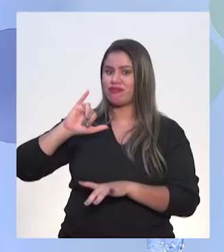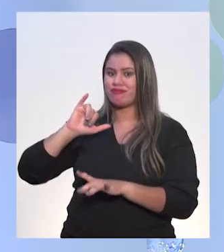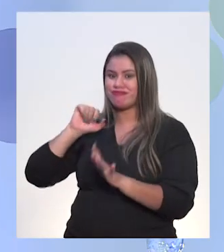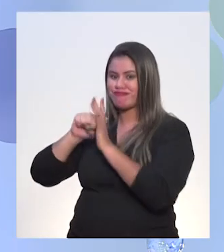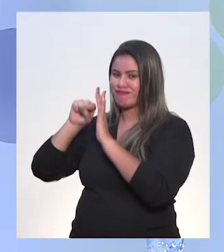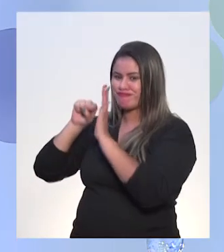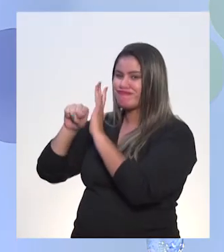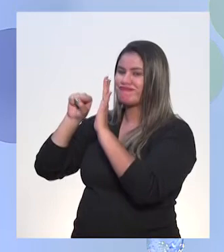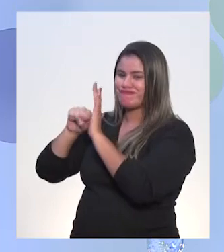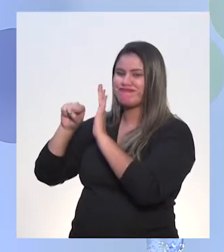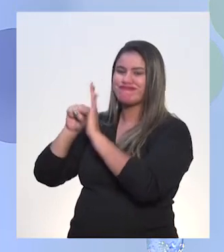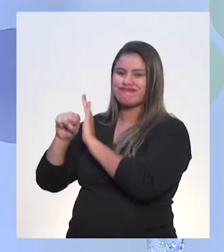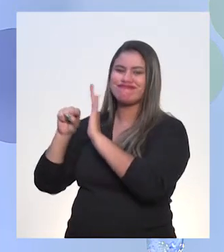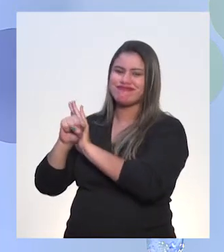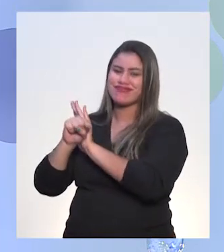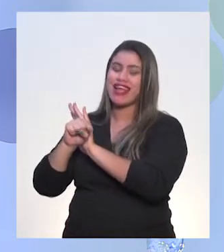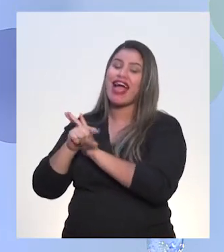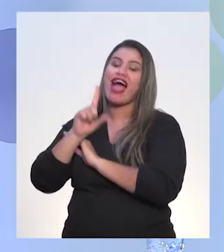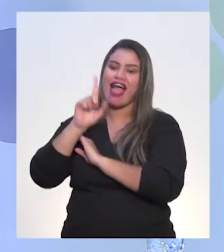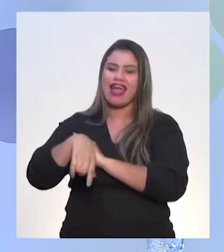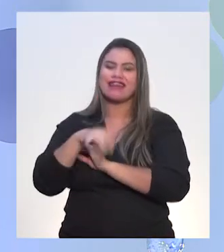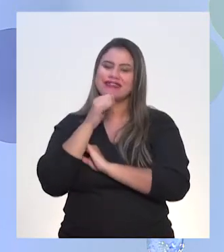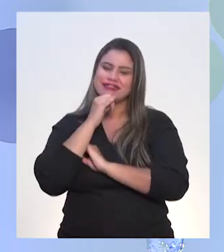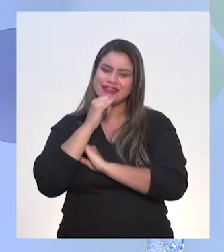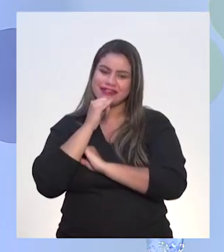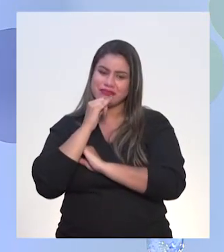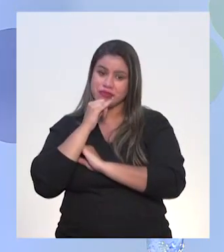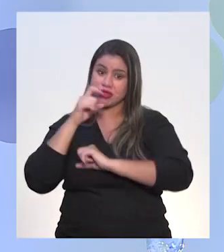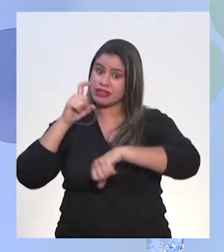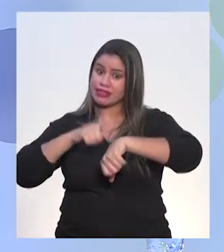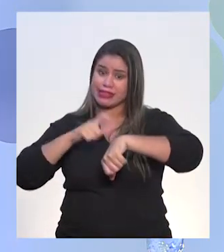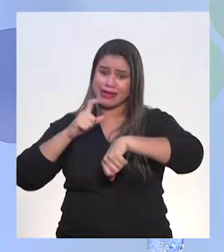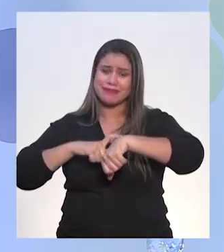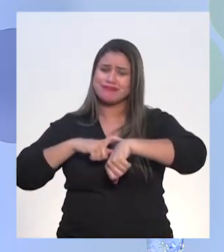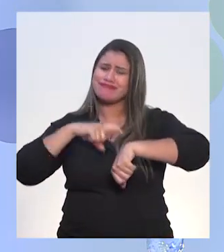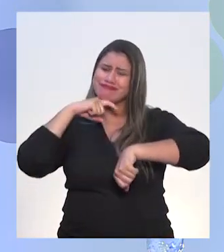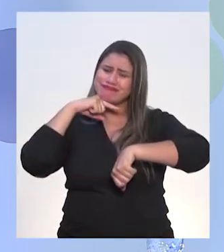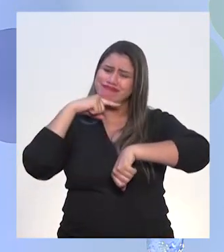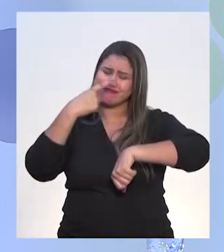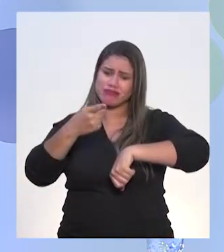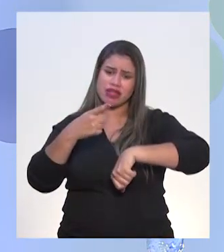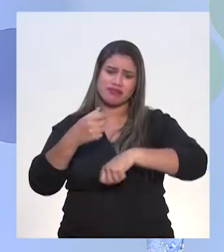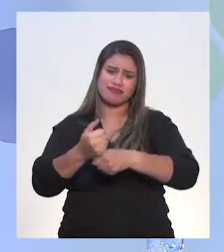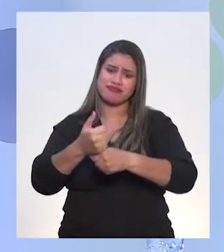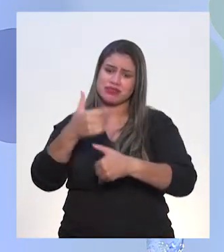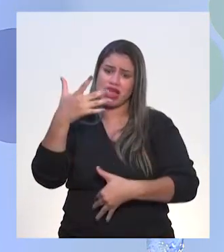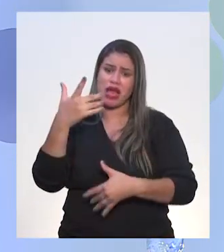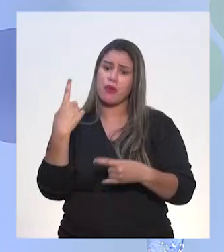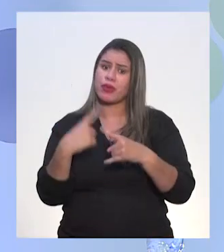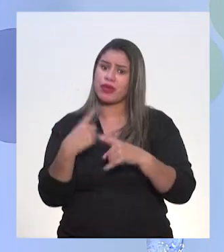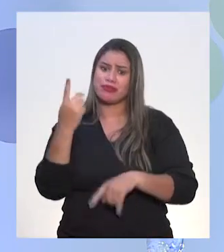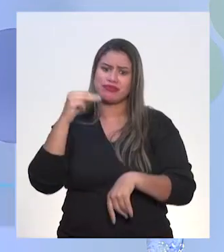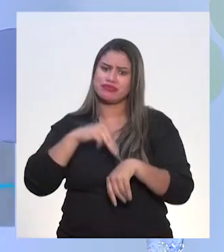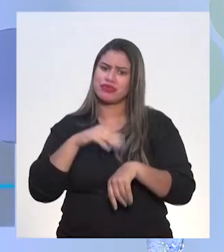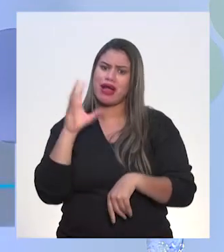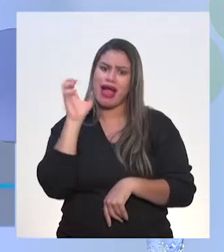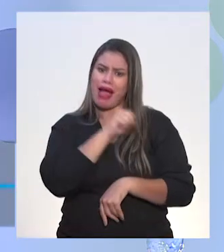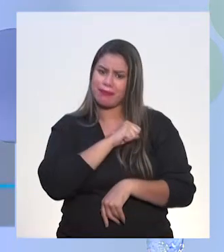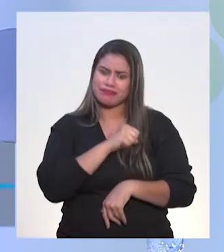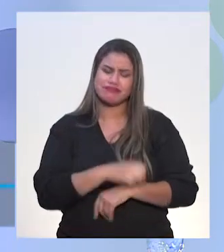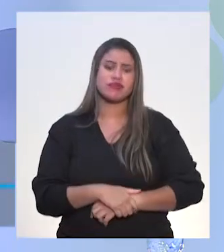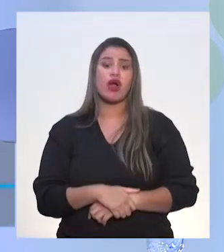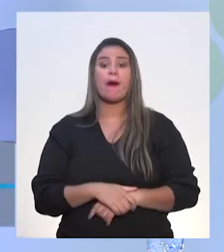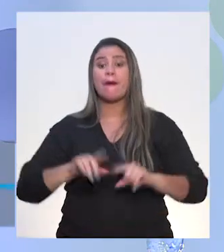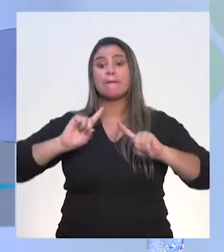atividade com ela para ficar como exemplo a gente não vai dar tempo para vocês fazerem pelo chat porque um minuto é impossível fazer